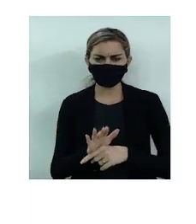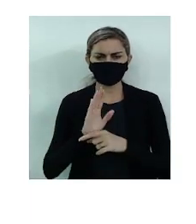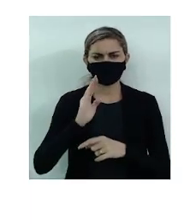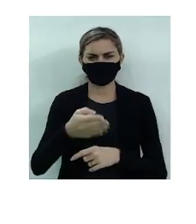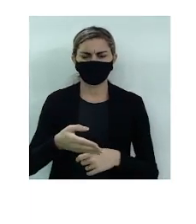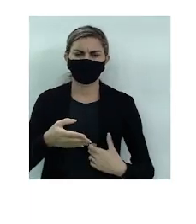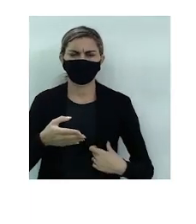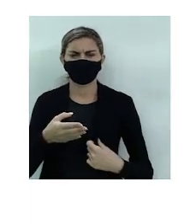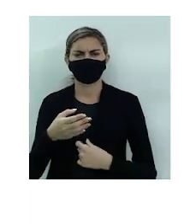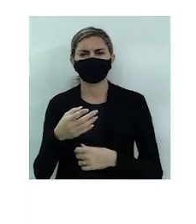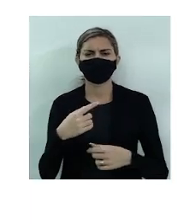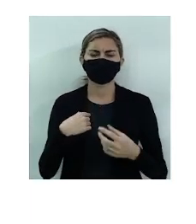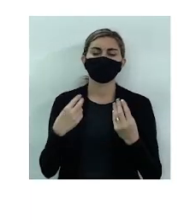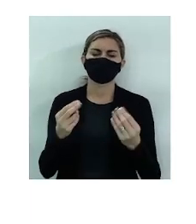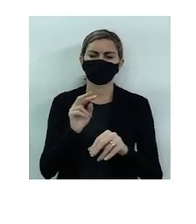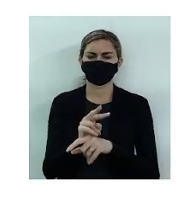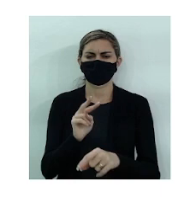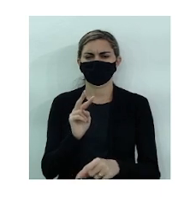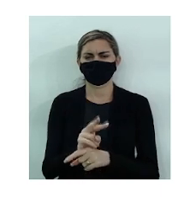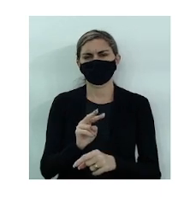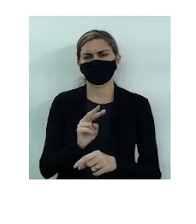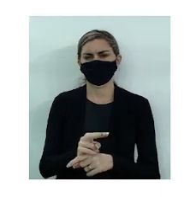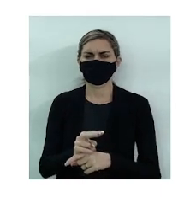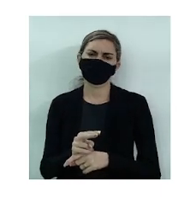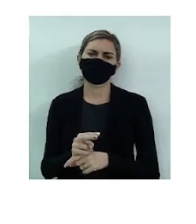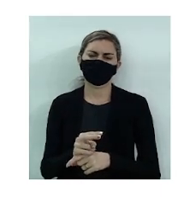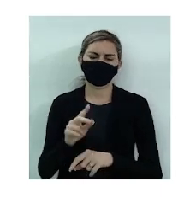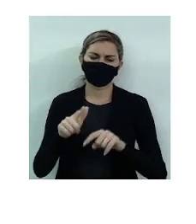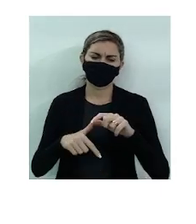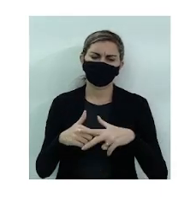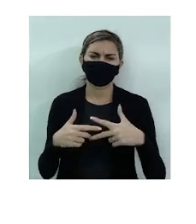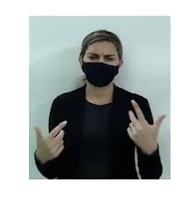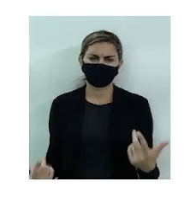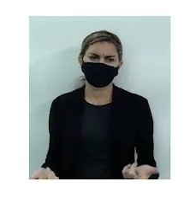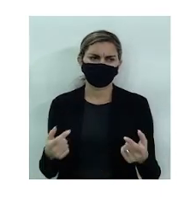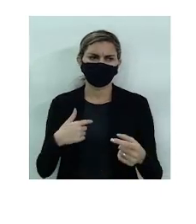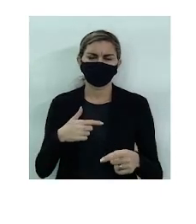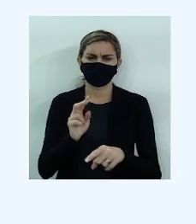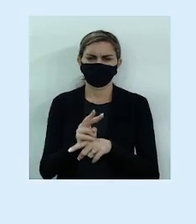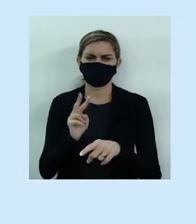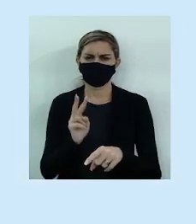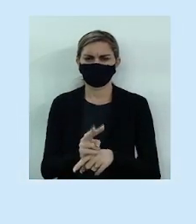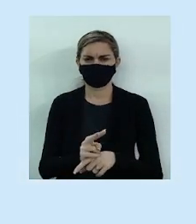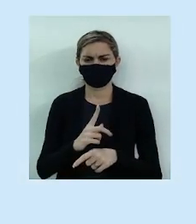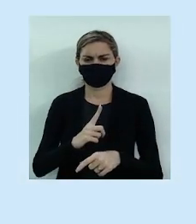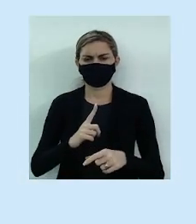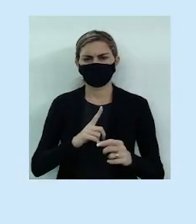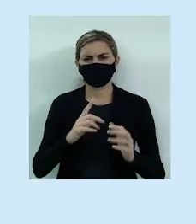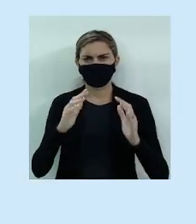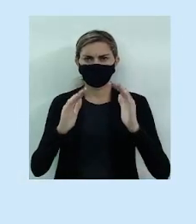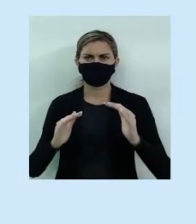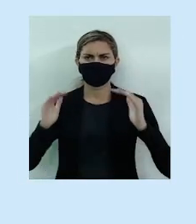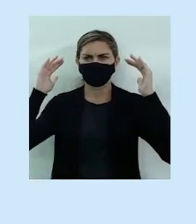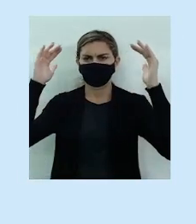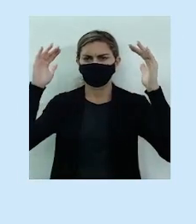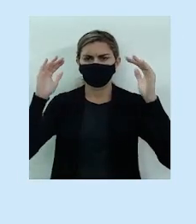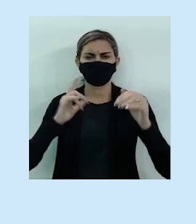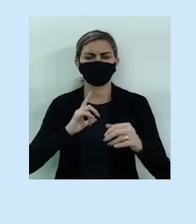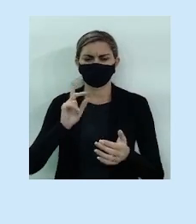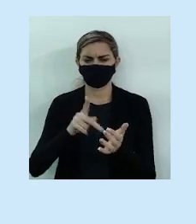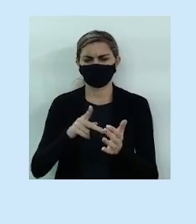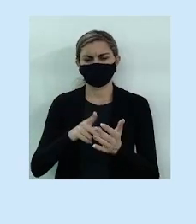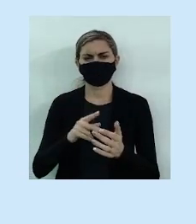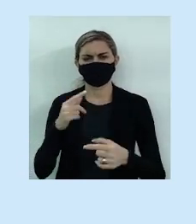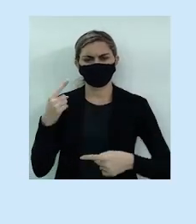ou indiretamente para a preservação e a integridade dos materiais. Então, a preservação, ela está acima, lidando realmente